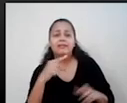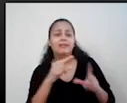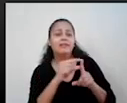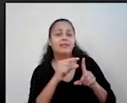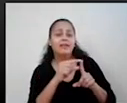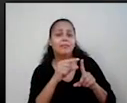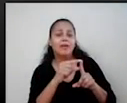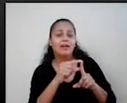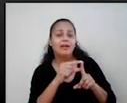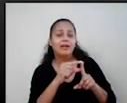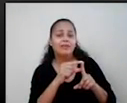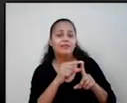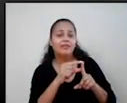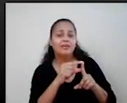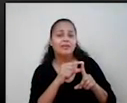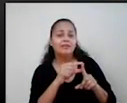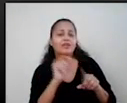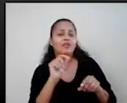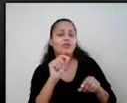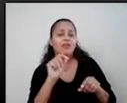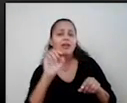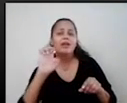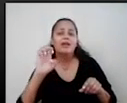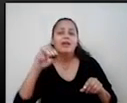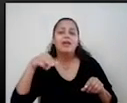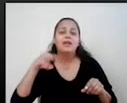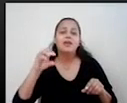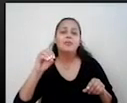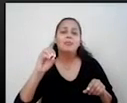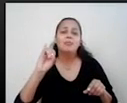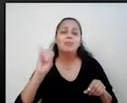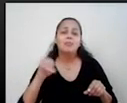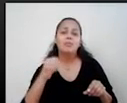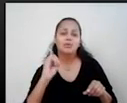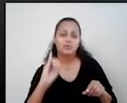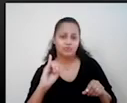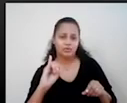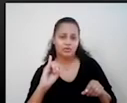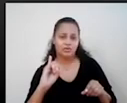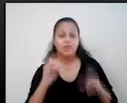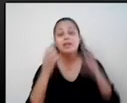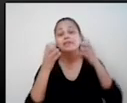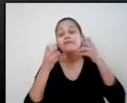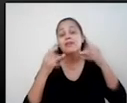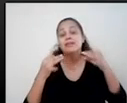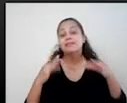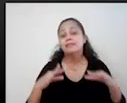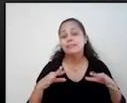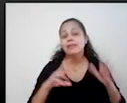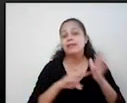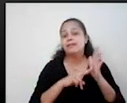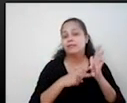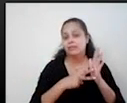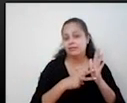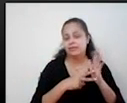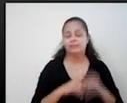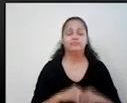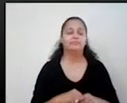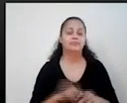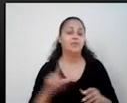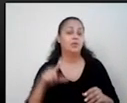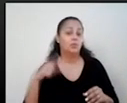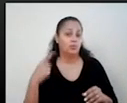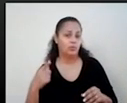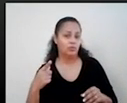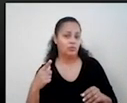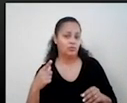qual palavra? Tem que circular aí dos emojis. Então, vai explicar o que são os emojis, certo? Olha o